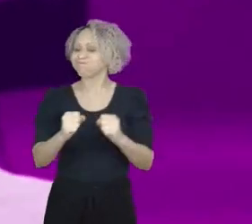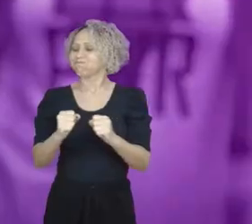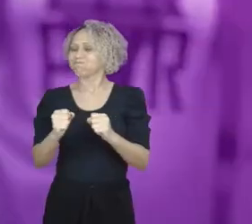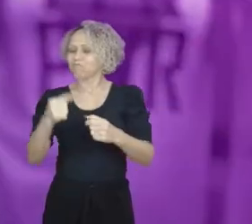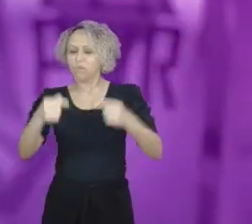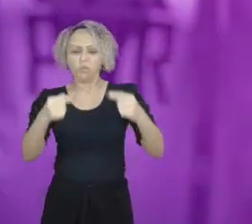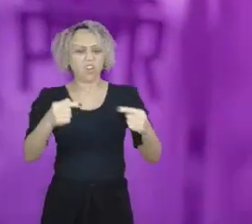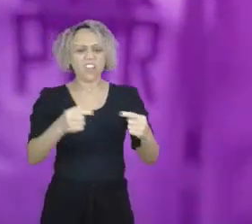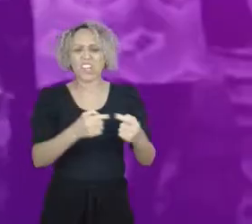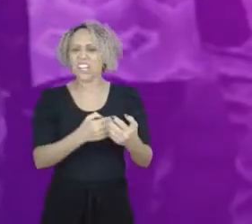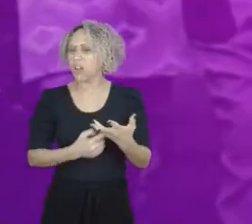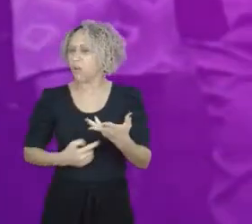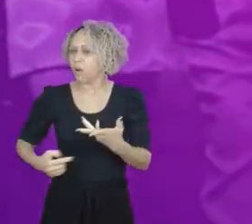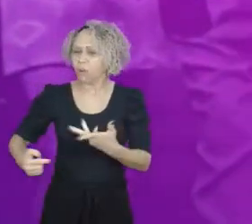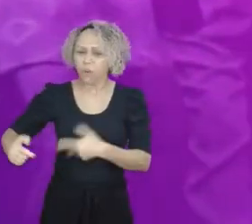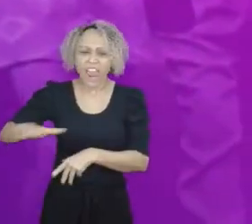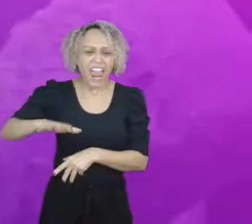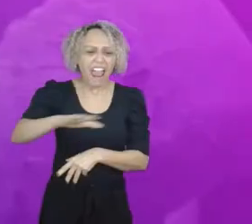poder.